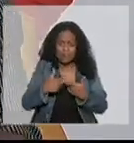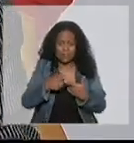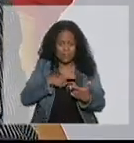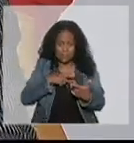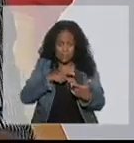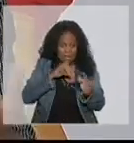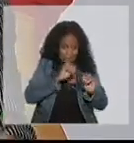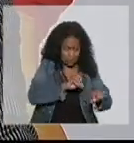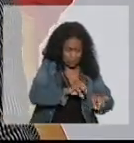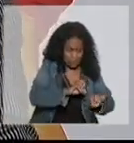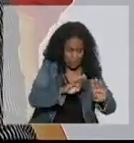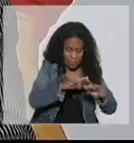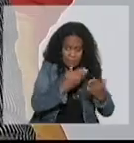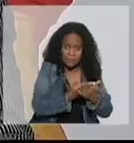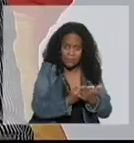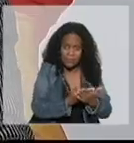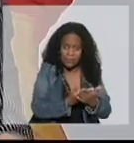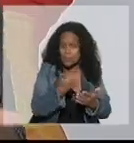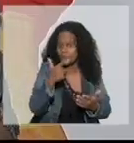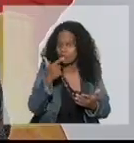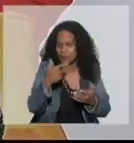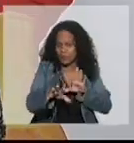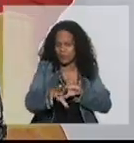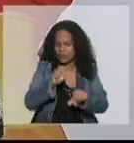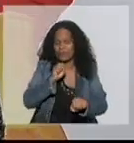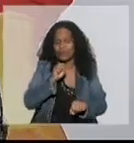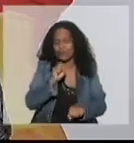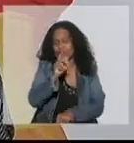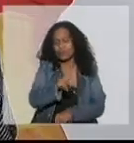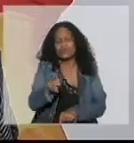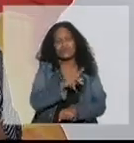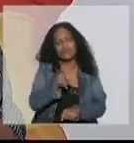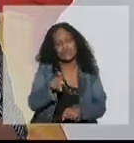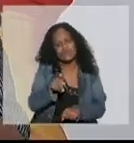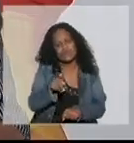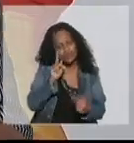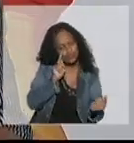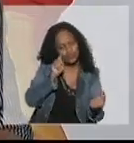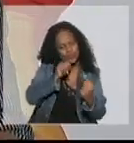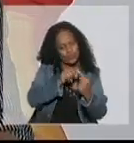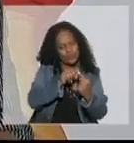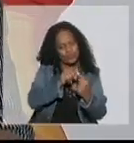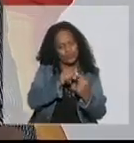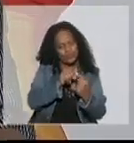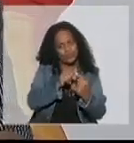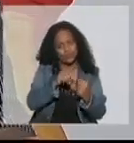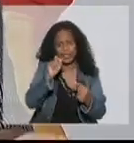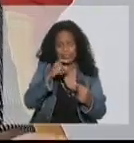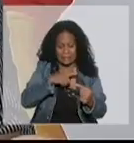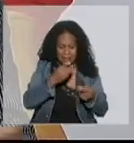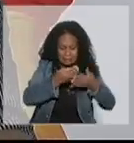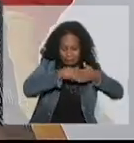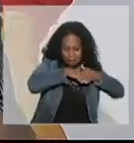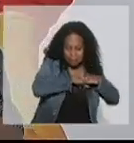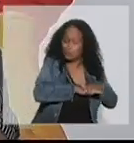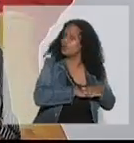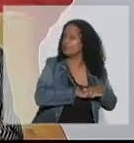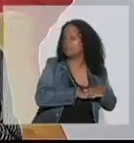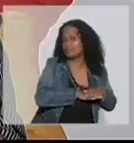não chega isso no nosso currículo educacional? Porque não formamos professores com essa perspectiva. Esse tipo de conteúdo ainda